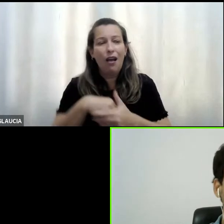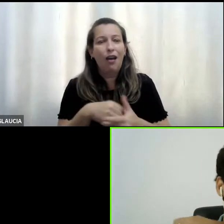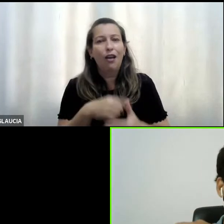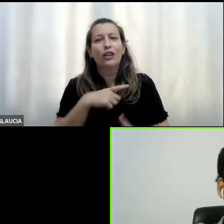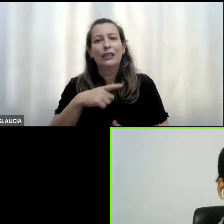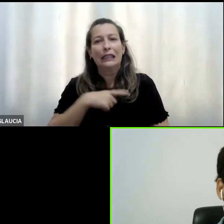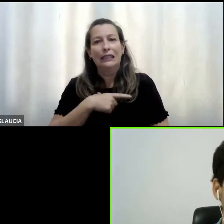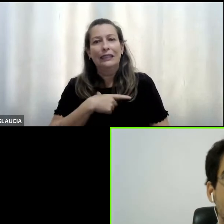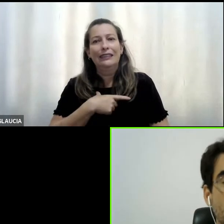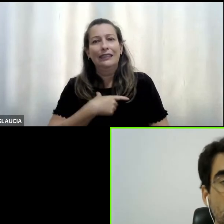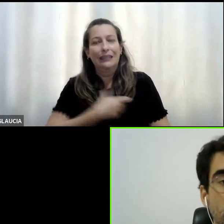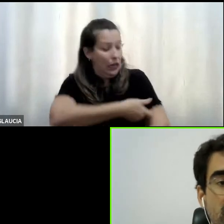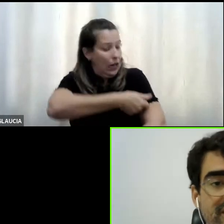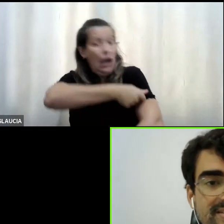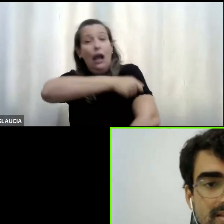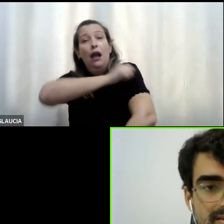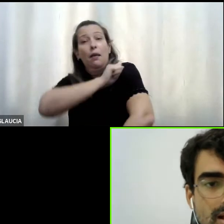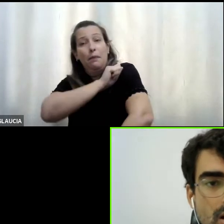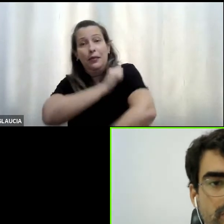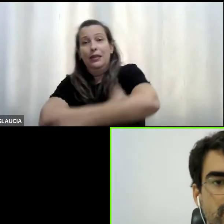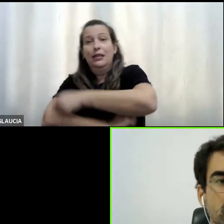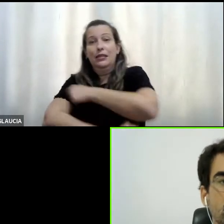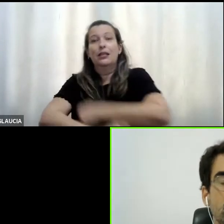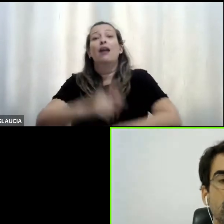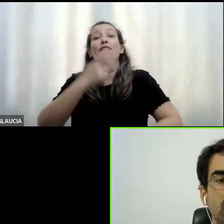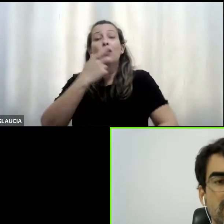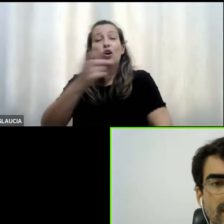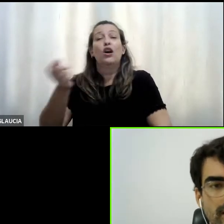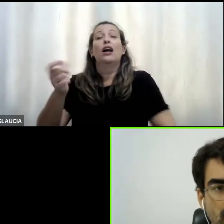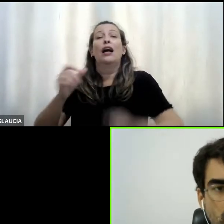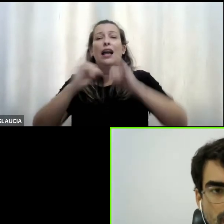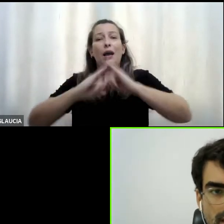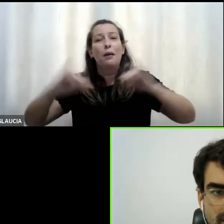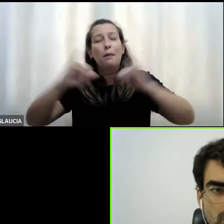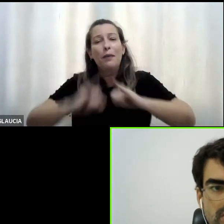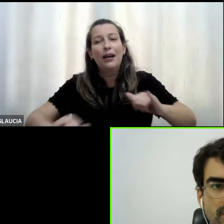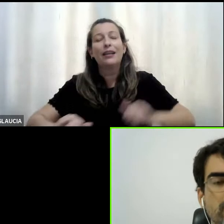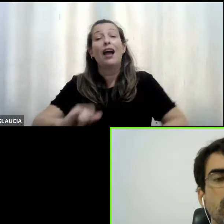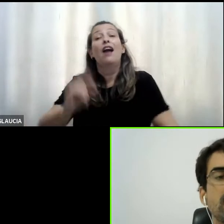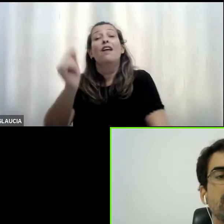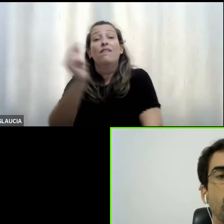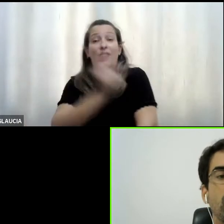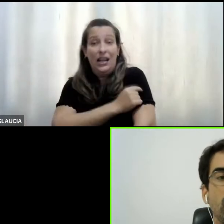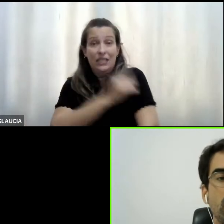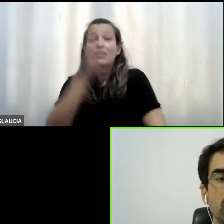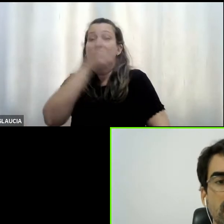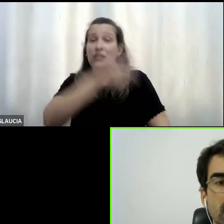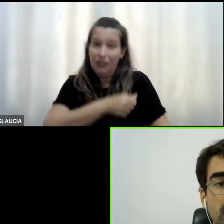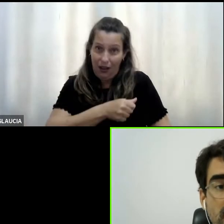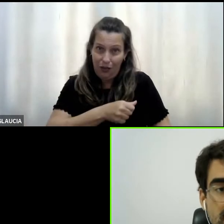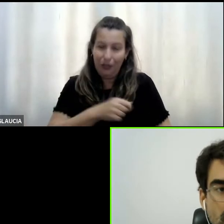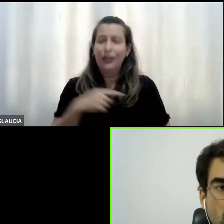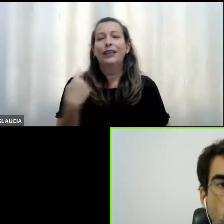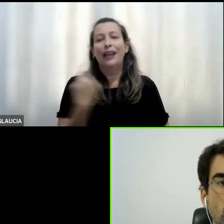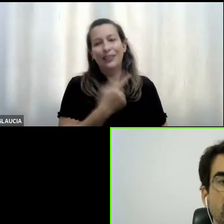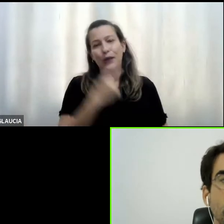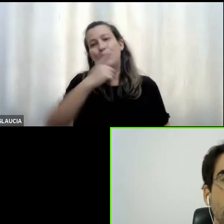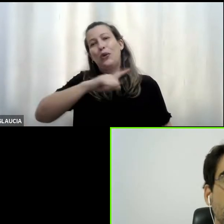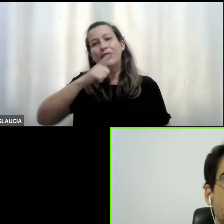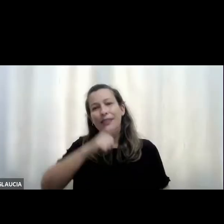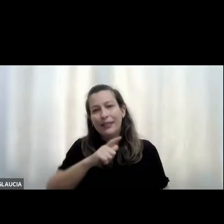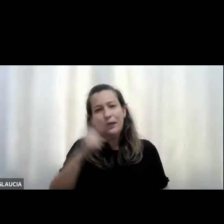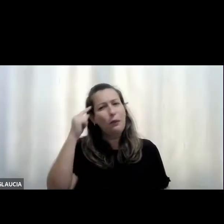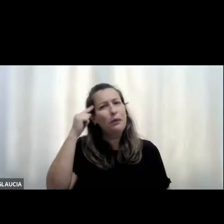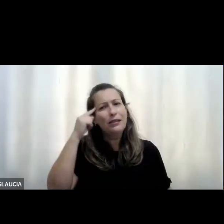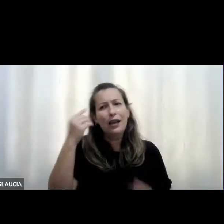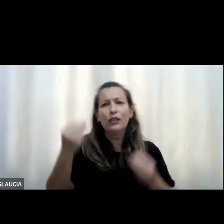a camisa levantada e a campanha Vacina Salva. Então, assim, aqui e acolá a gente consegue furar esse bloqueio e pensar como a gente